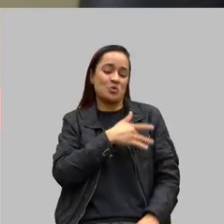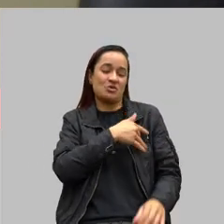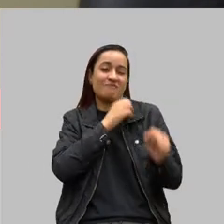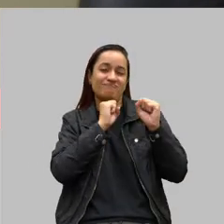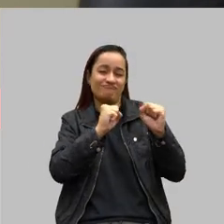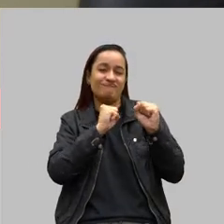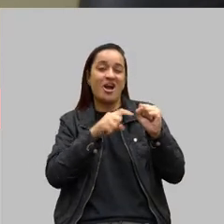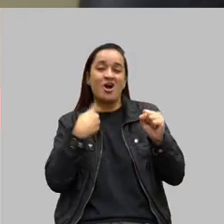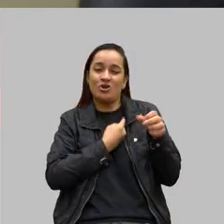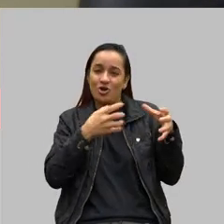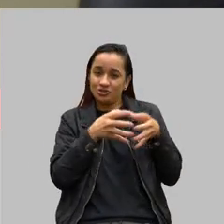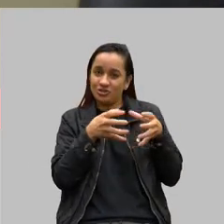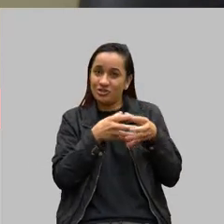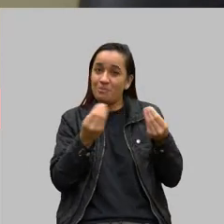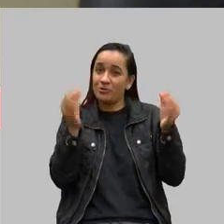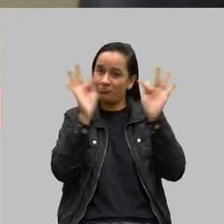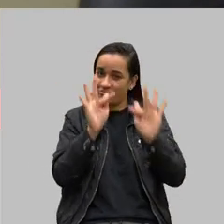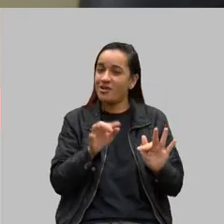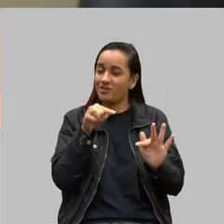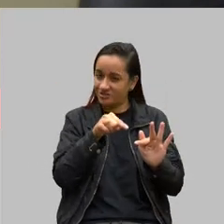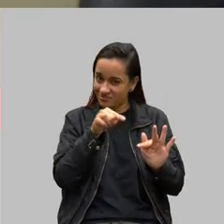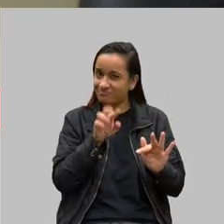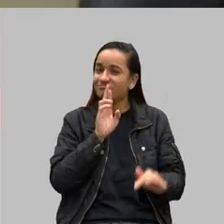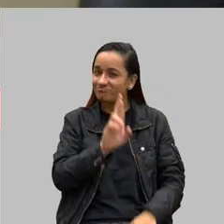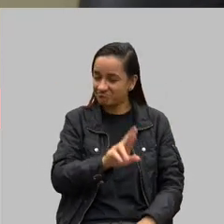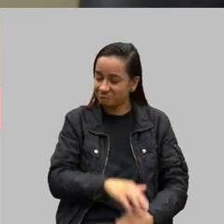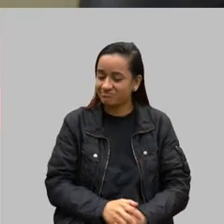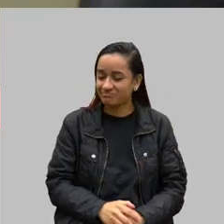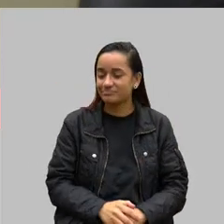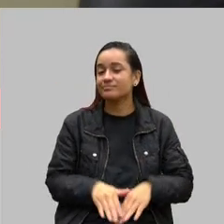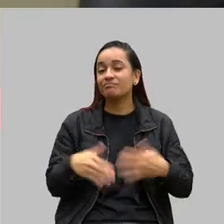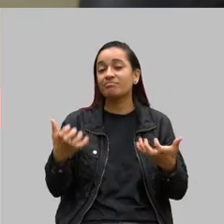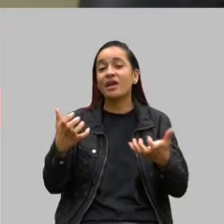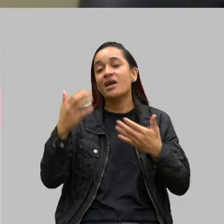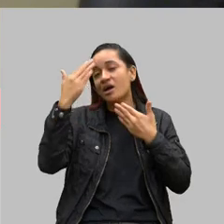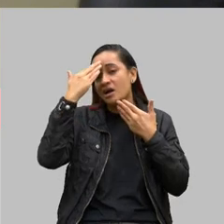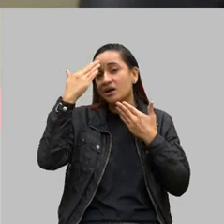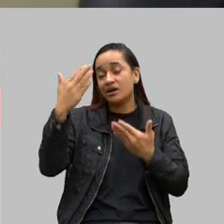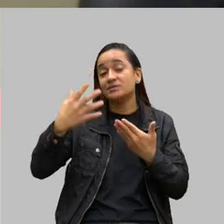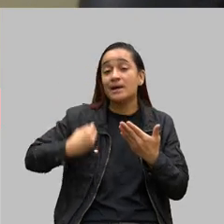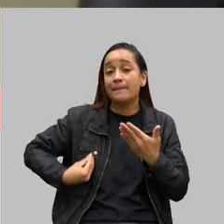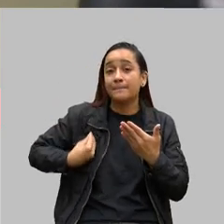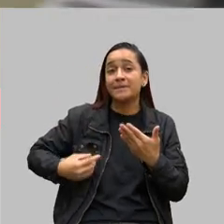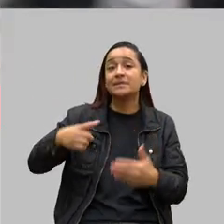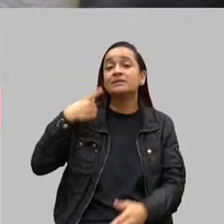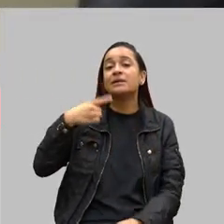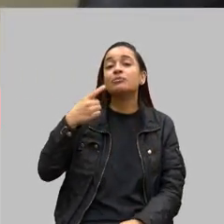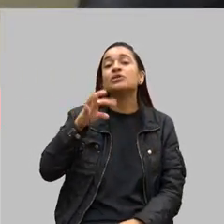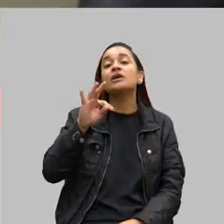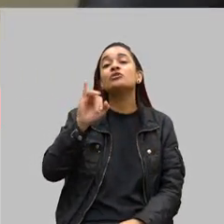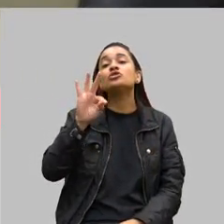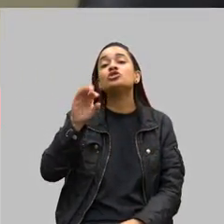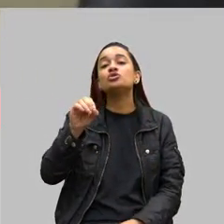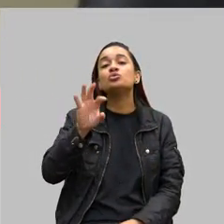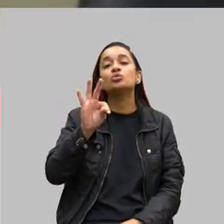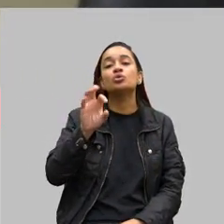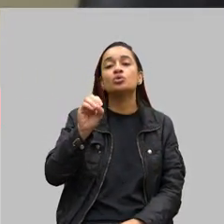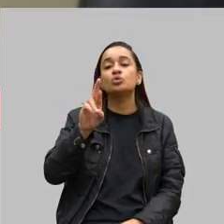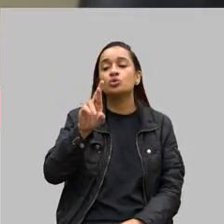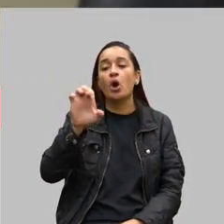muito feliz com essa resposta queria agradecer a presença do deputado Tito Torres que é um deputado